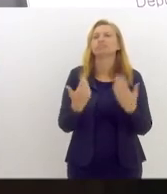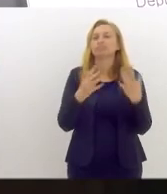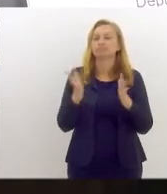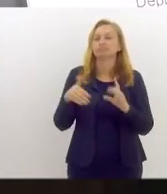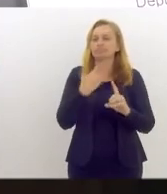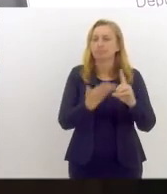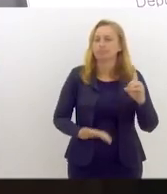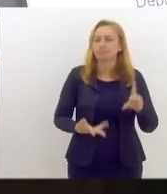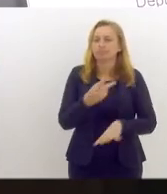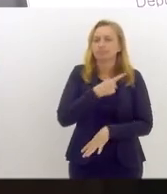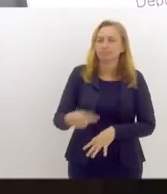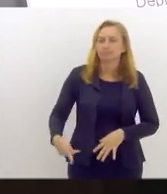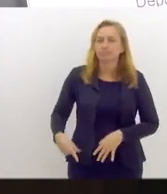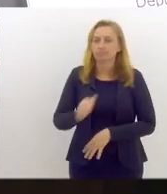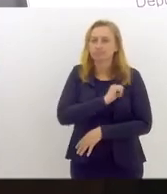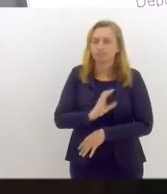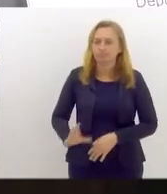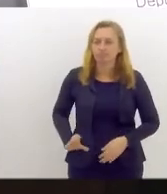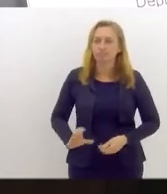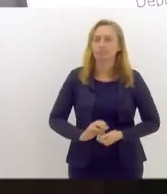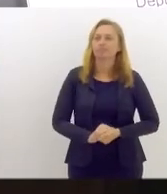ao nosso presidente